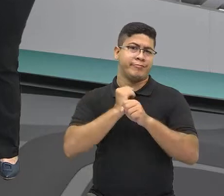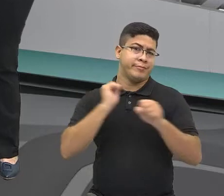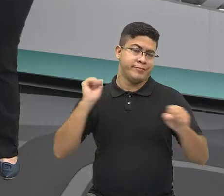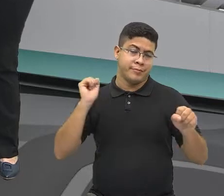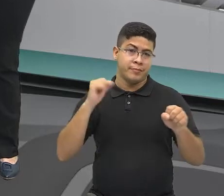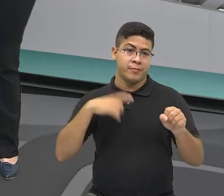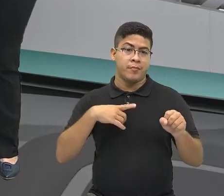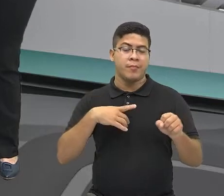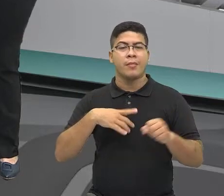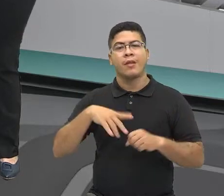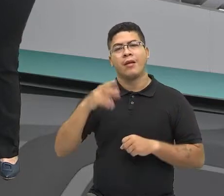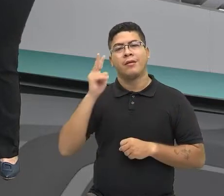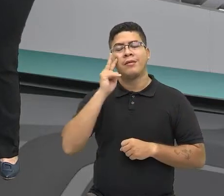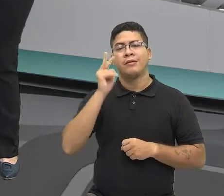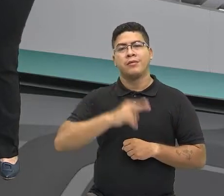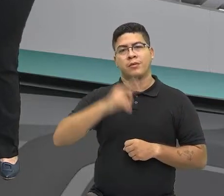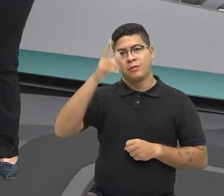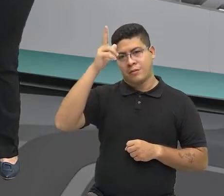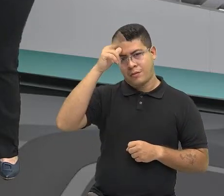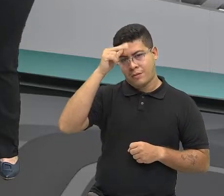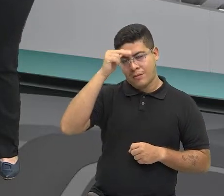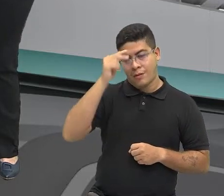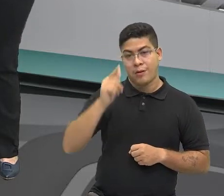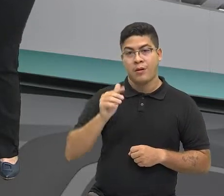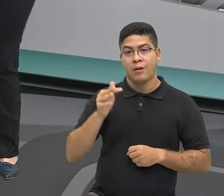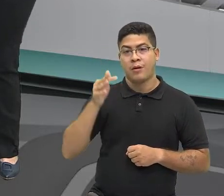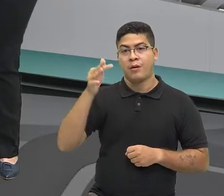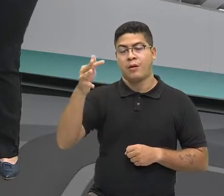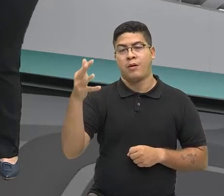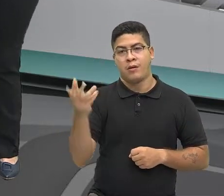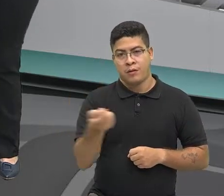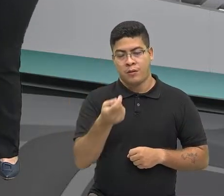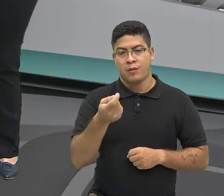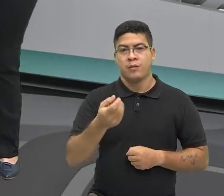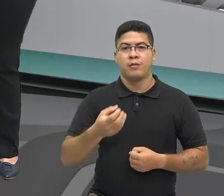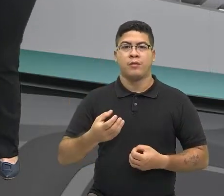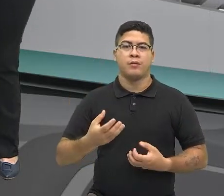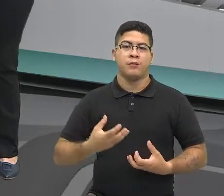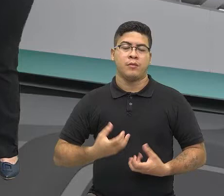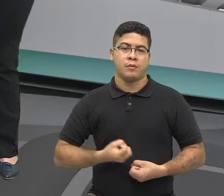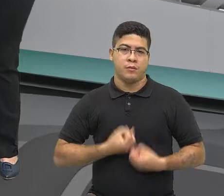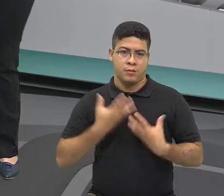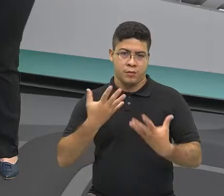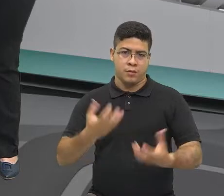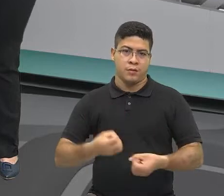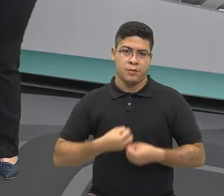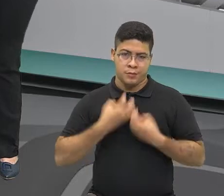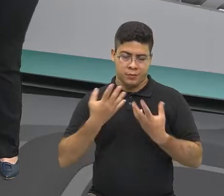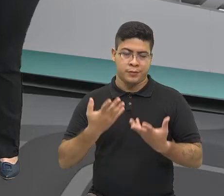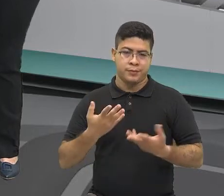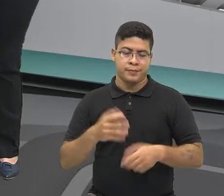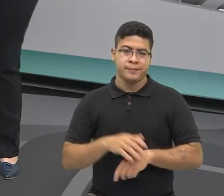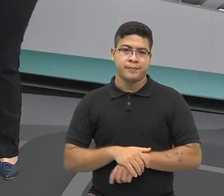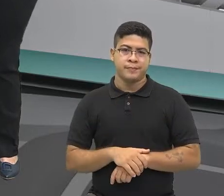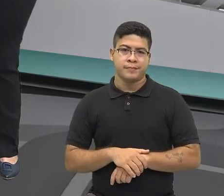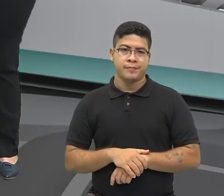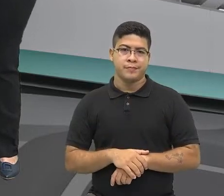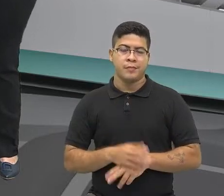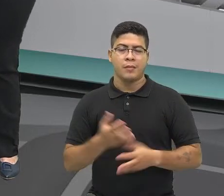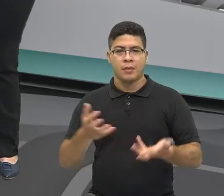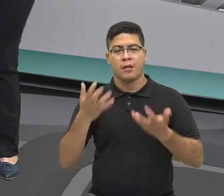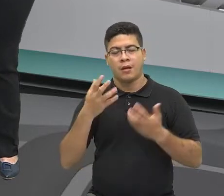do dadaísmo, futurismo, expressionismo, que era uma coisa totalmente nova, né, que queria